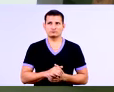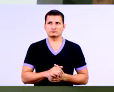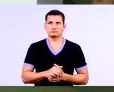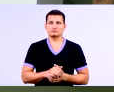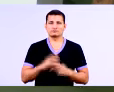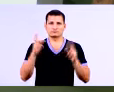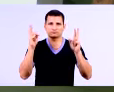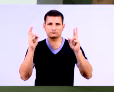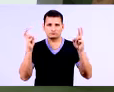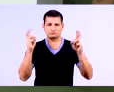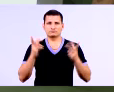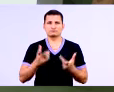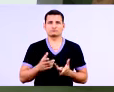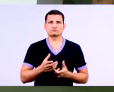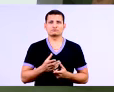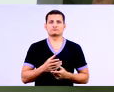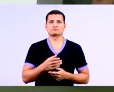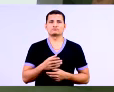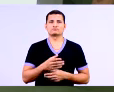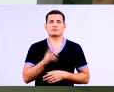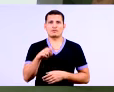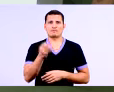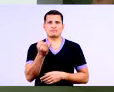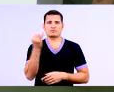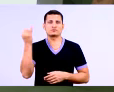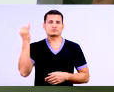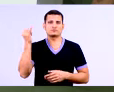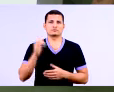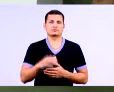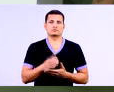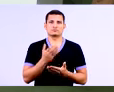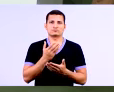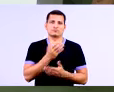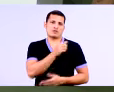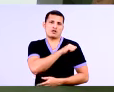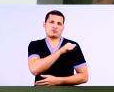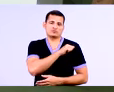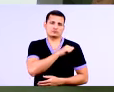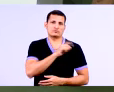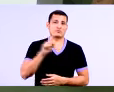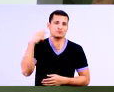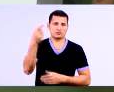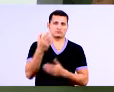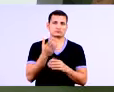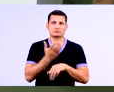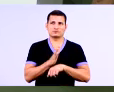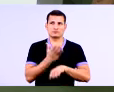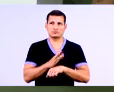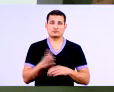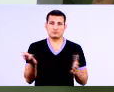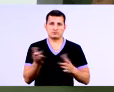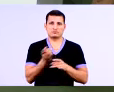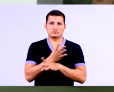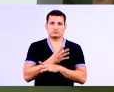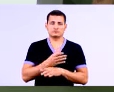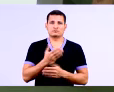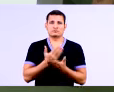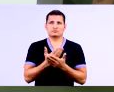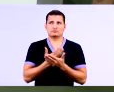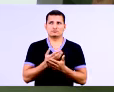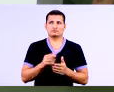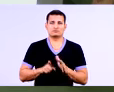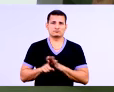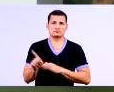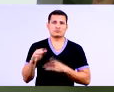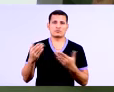assuntos são importantíssimos para os nossos alunos durante as próximas atividades. Nós vamos finalizar agora a aula e qual